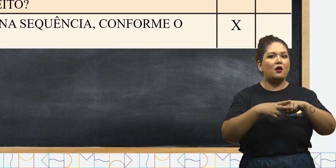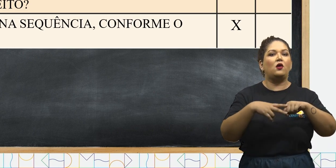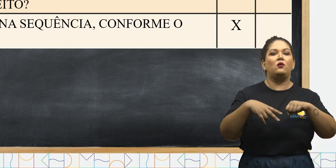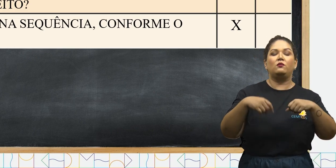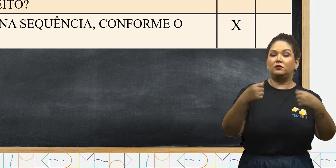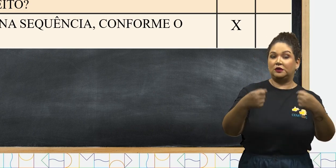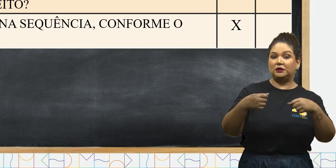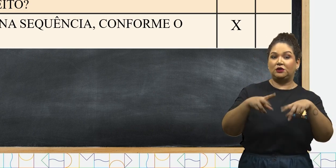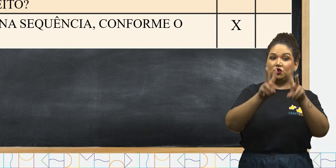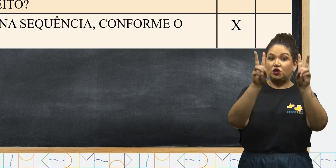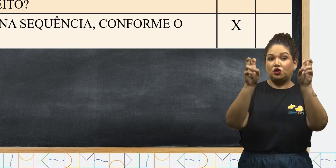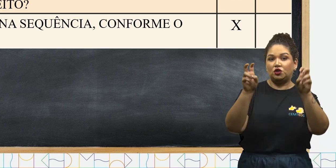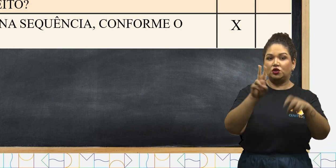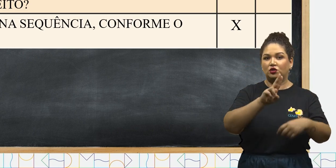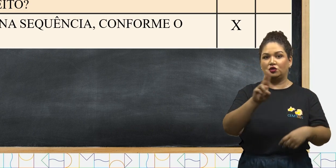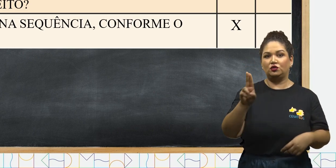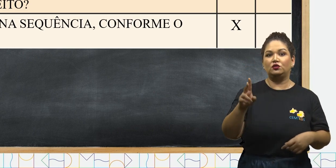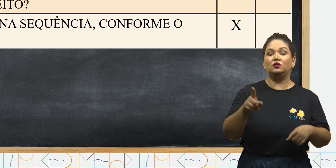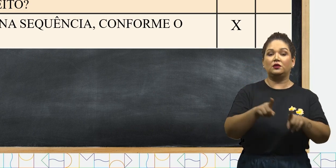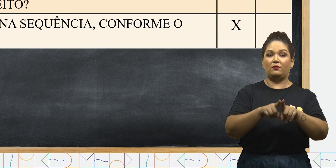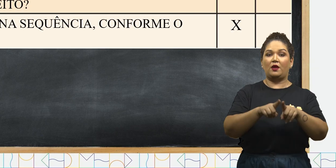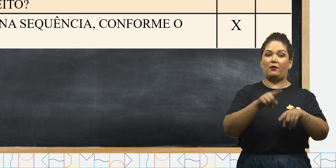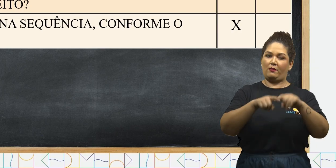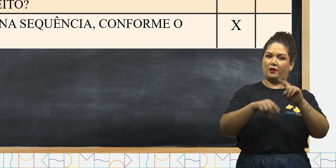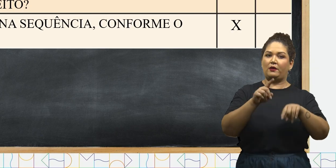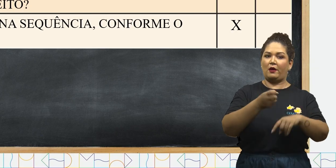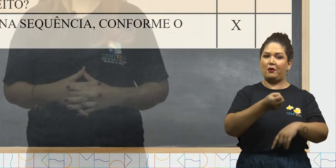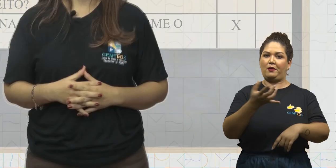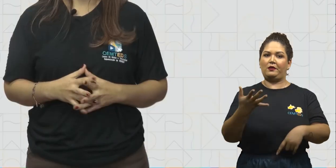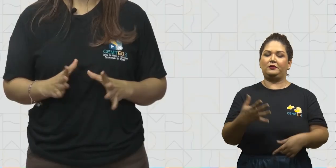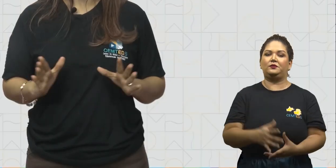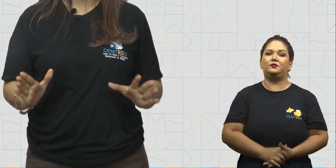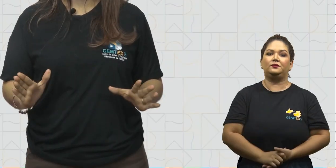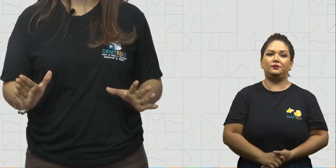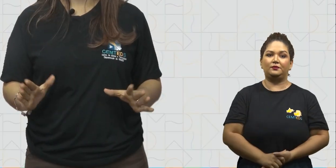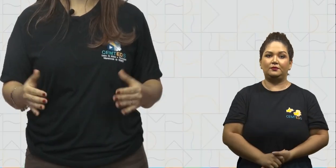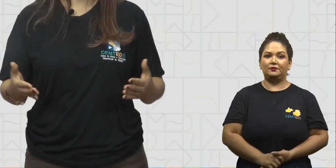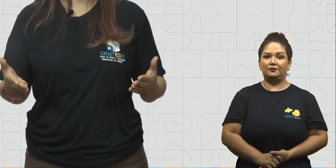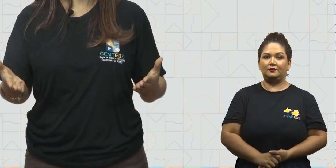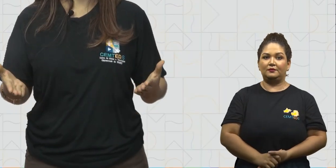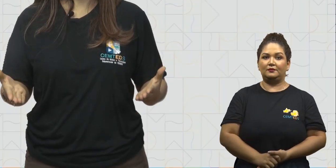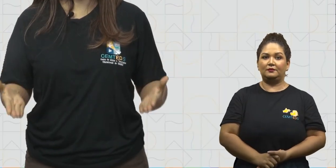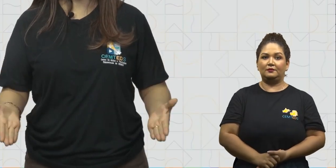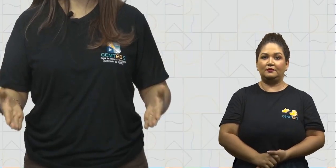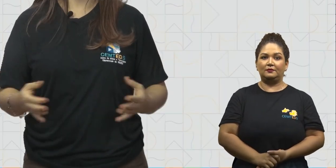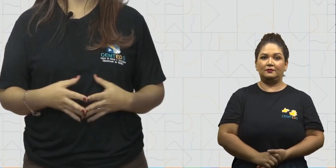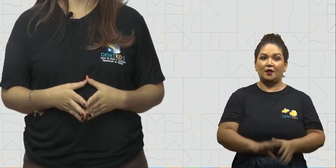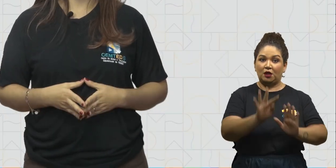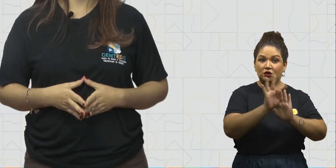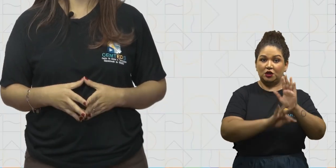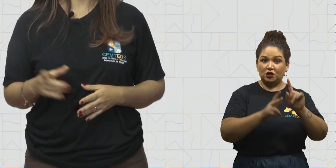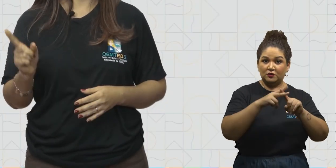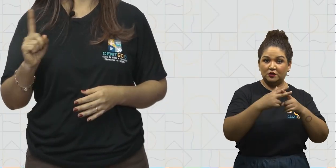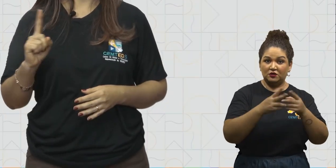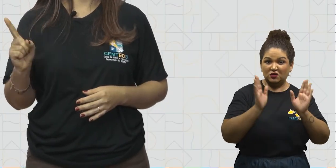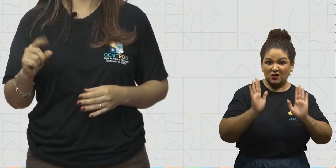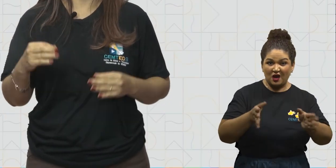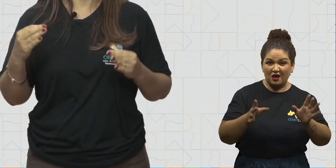título, quantidade específica de cada ingrediente. Será que nossa revisão encerrou por